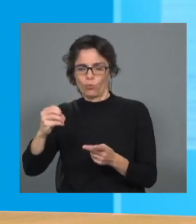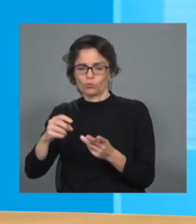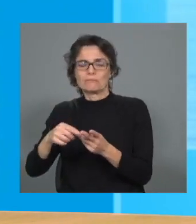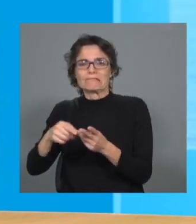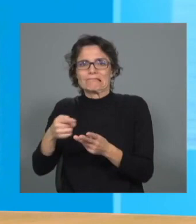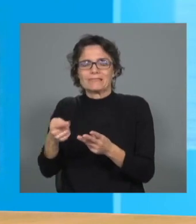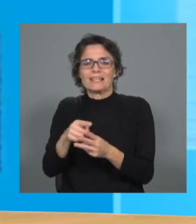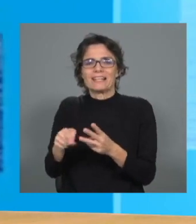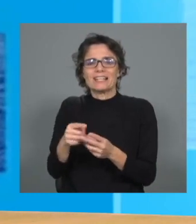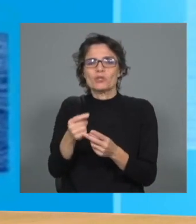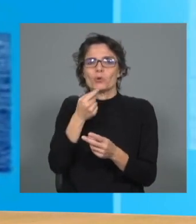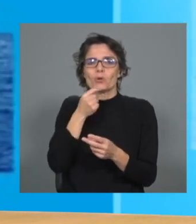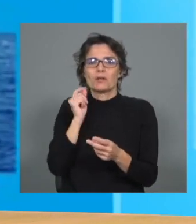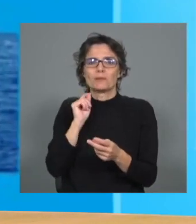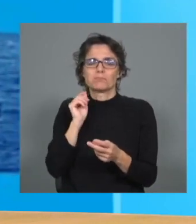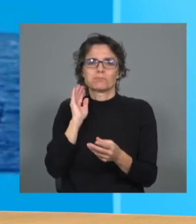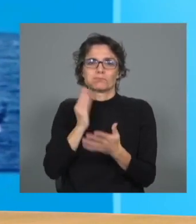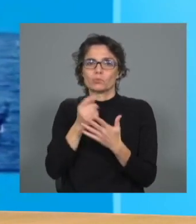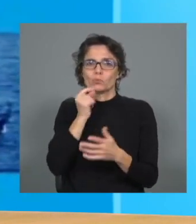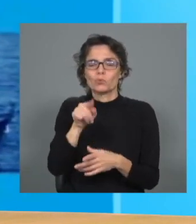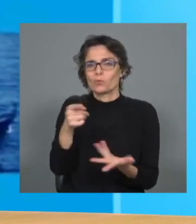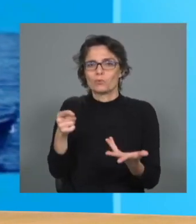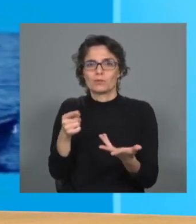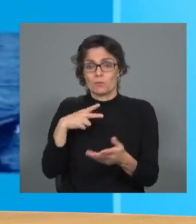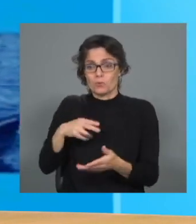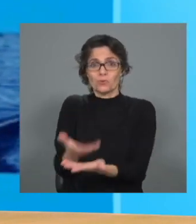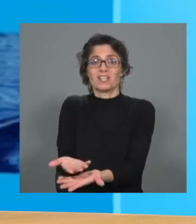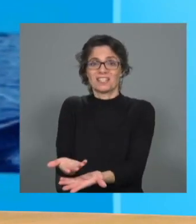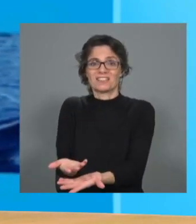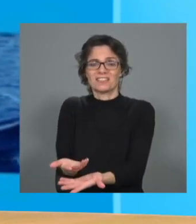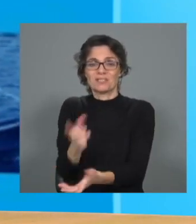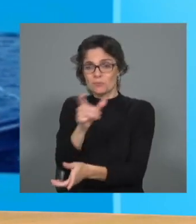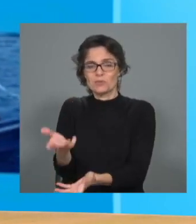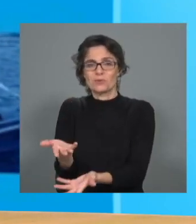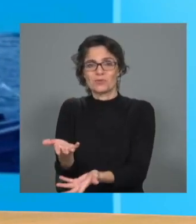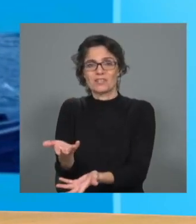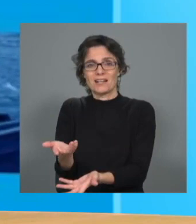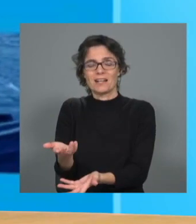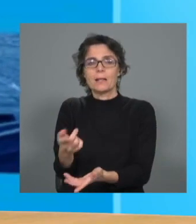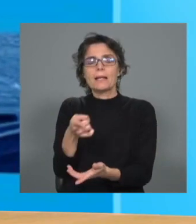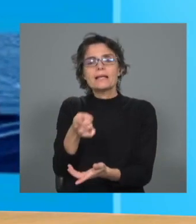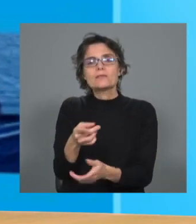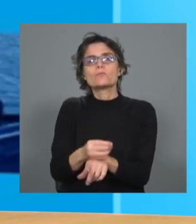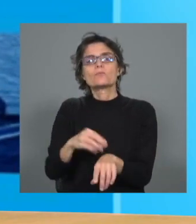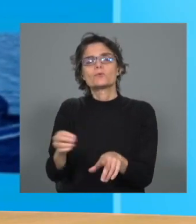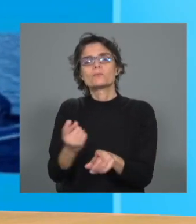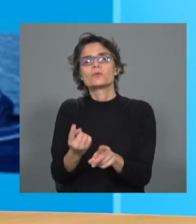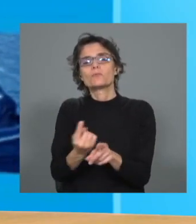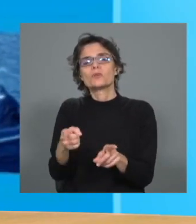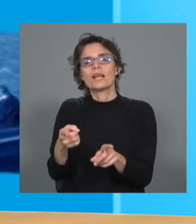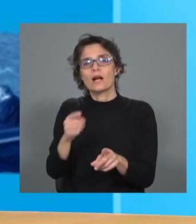dinâmicas que são próprias do cristianismo. A mensagem chegou através de um esforço coletivo